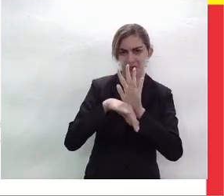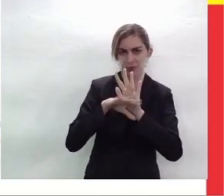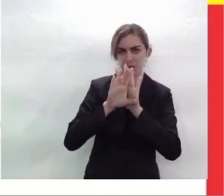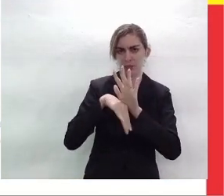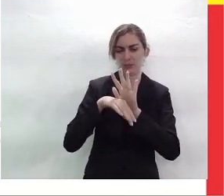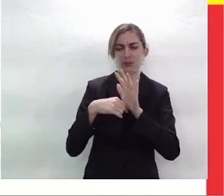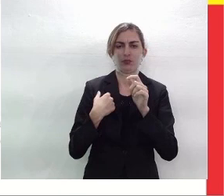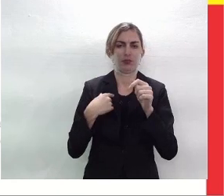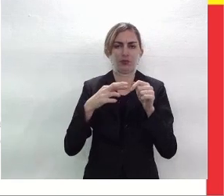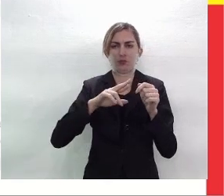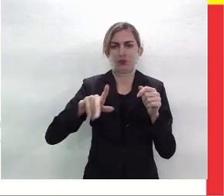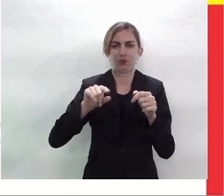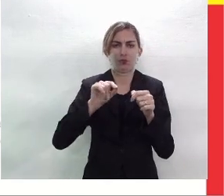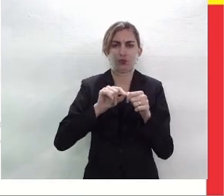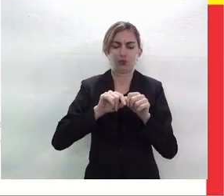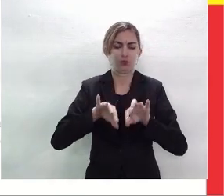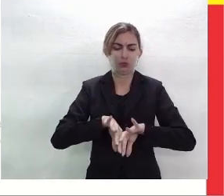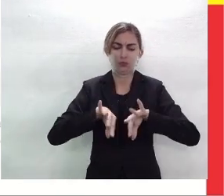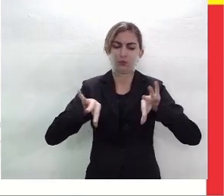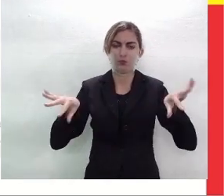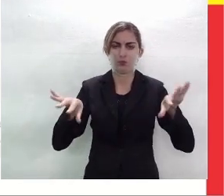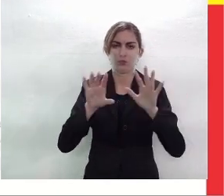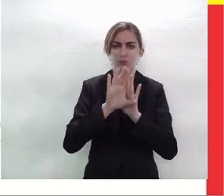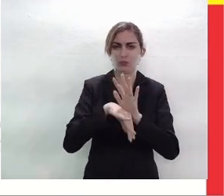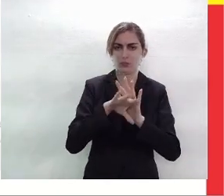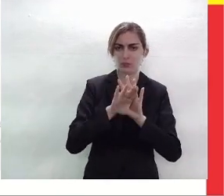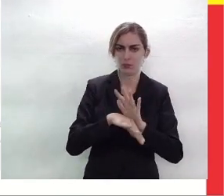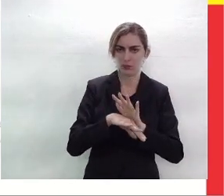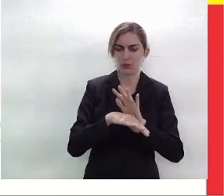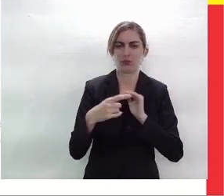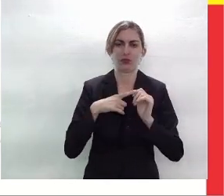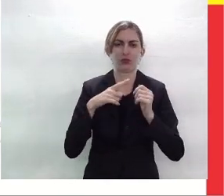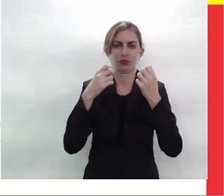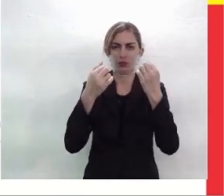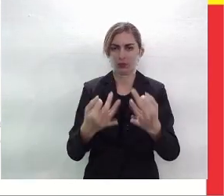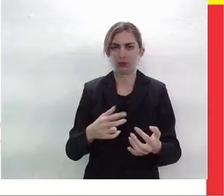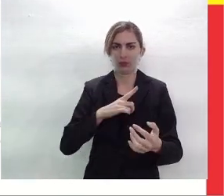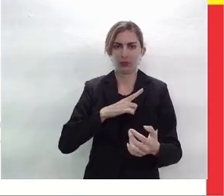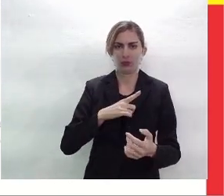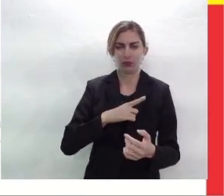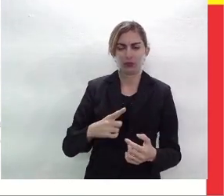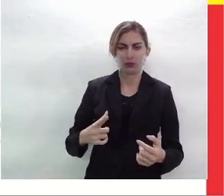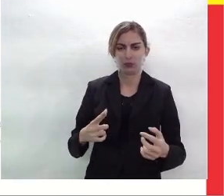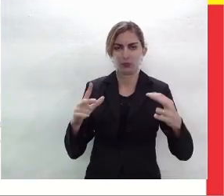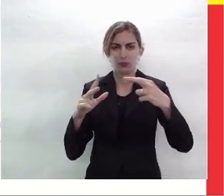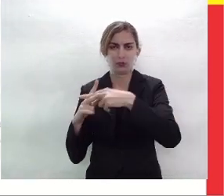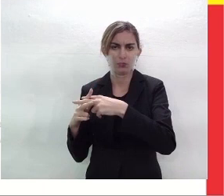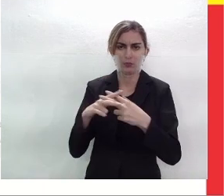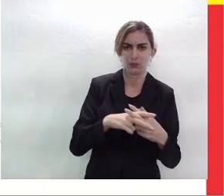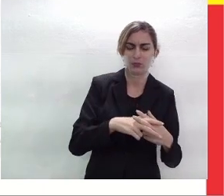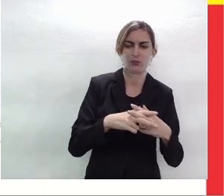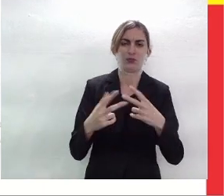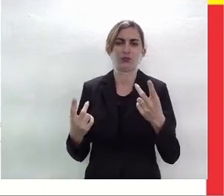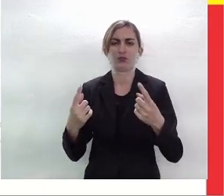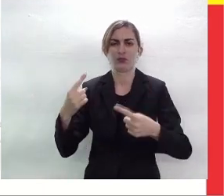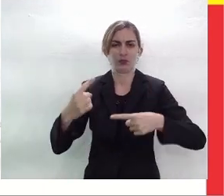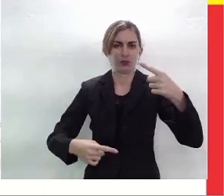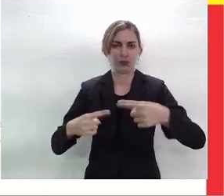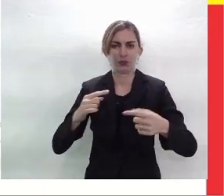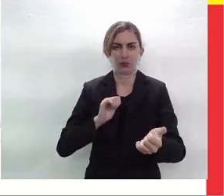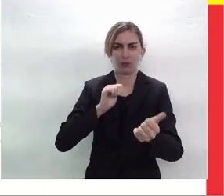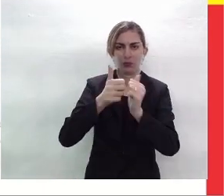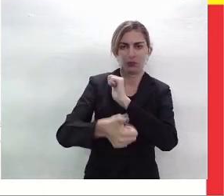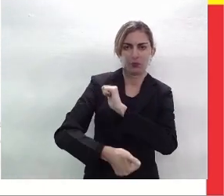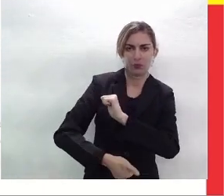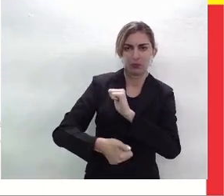mas a gente não fez distinção desses conceitos, né? Lembra que eu falei que existiam as lutas, as modalidades esportivas